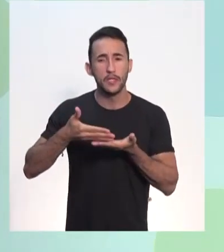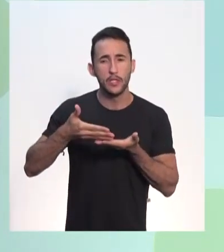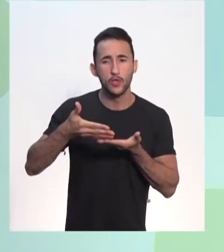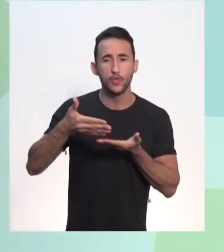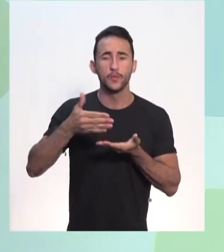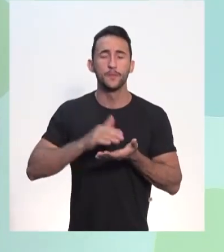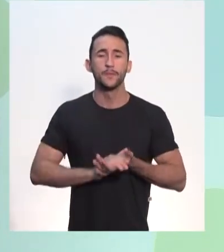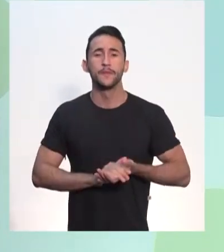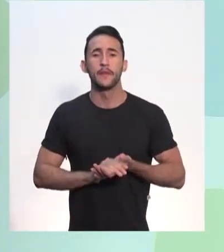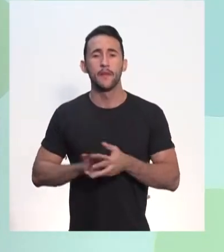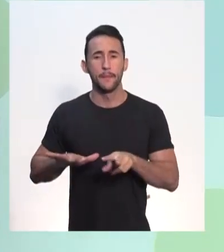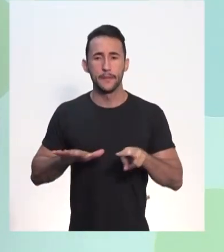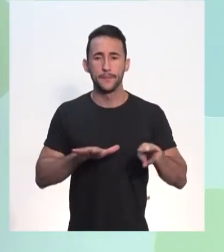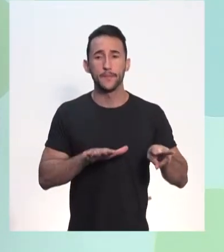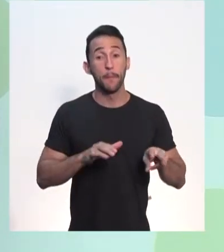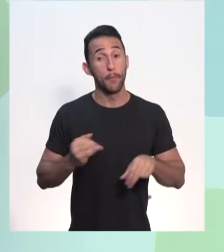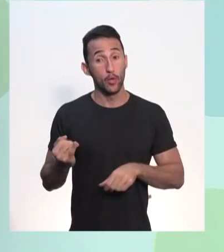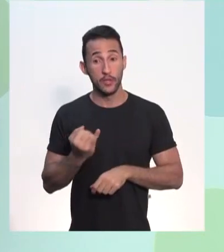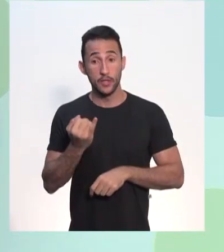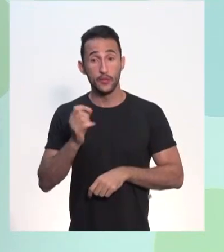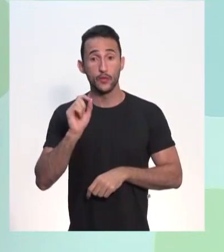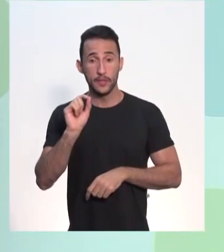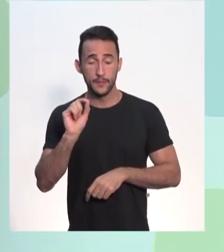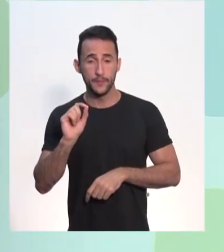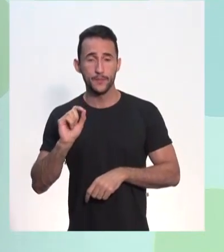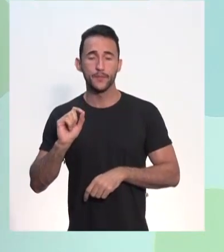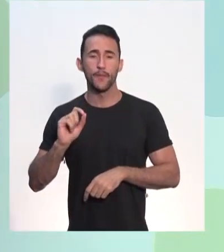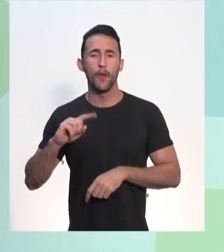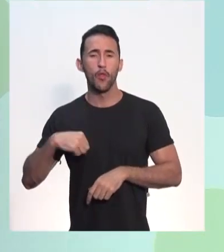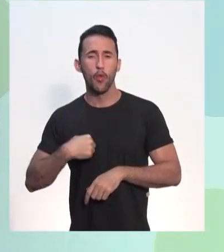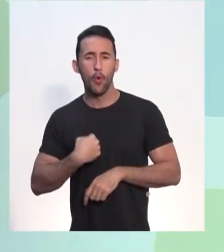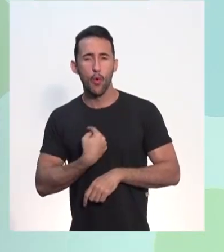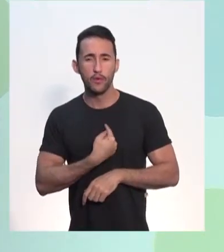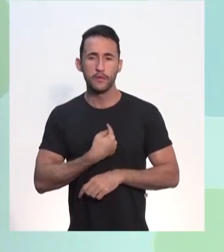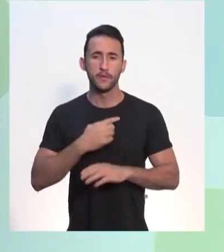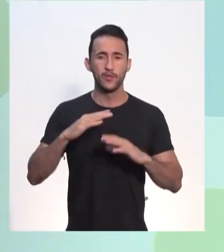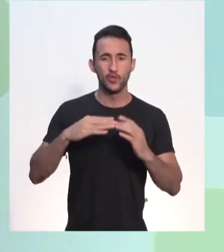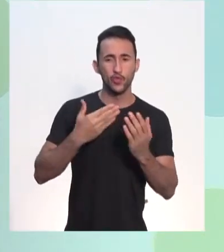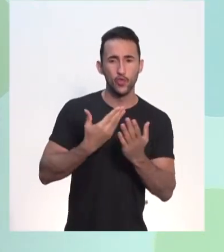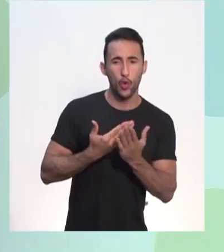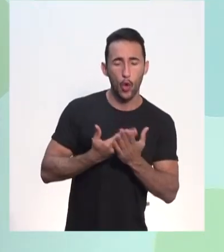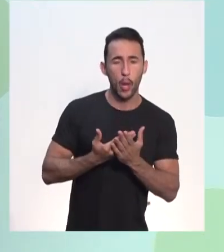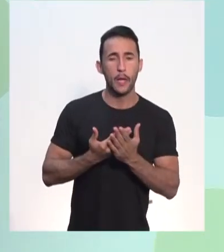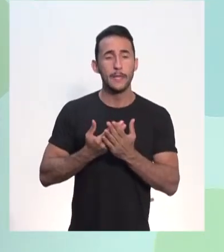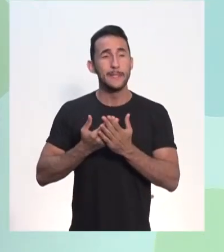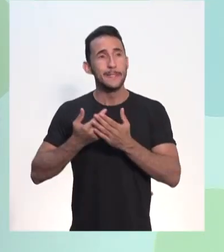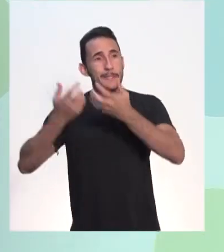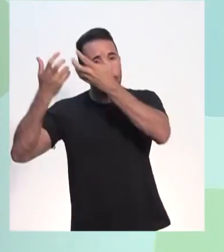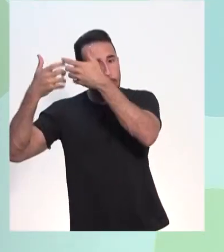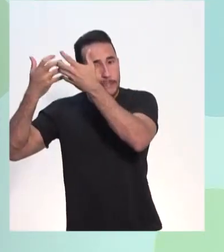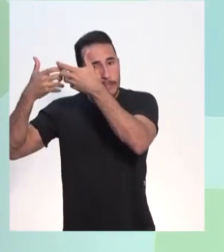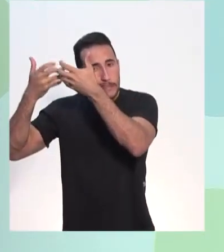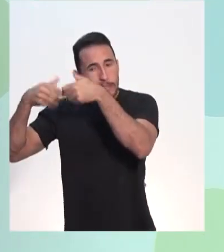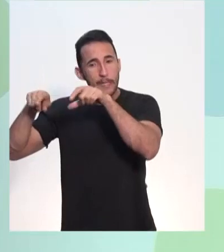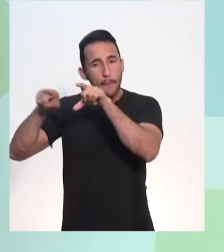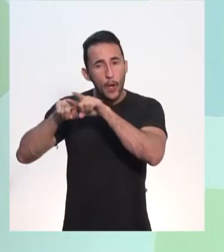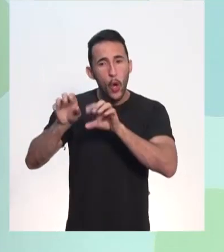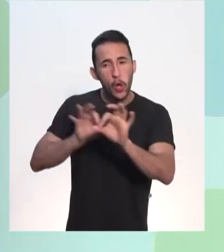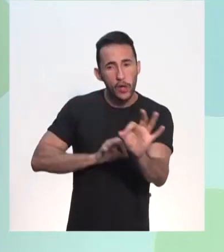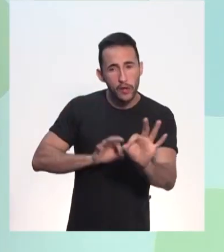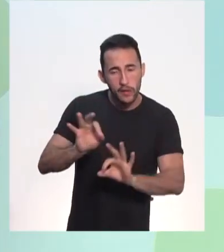é importante que a escola tenha este momento para refletir, para reorganizar e concluir o